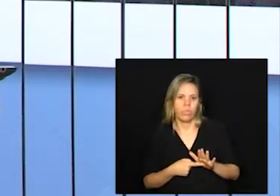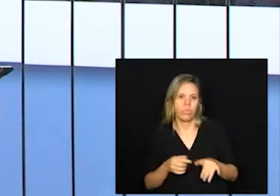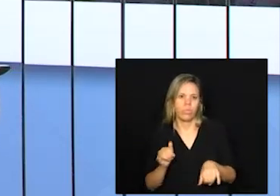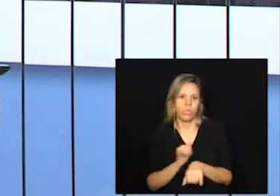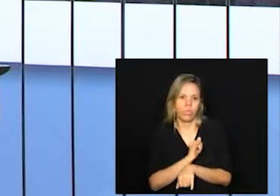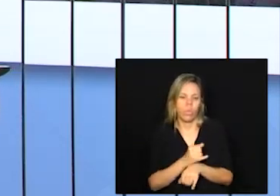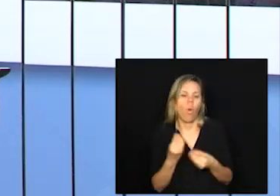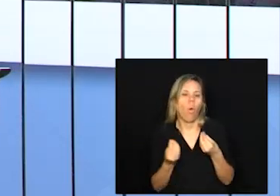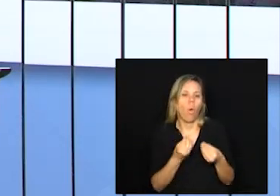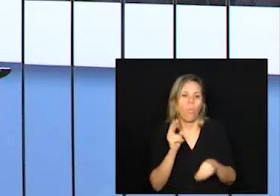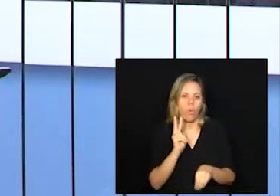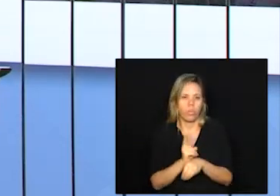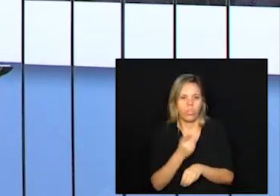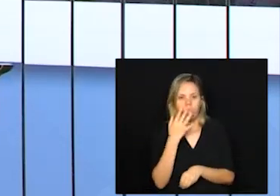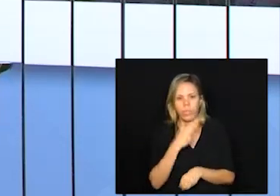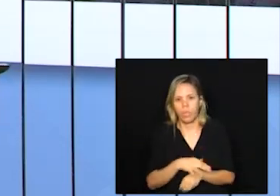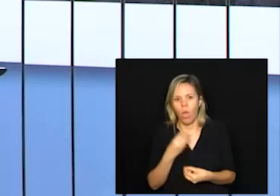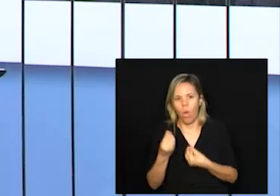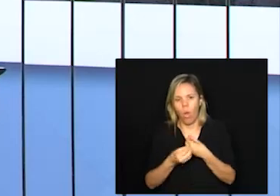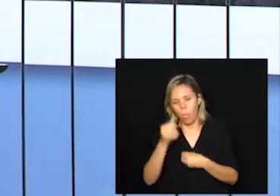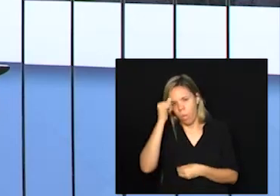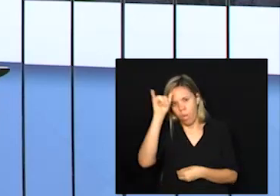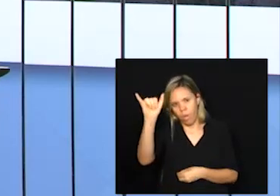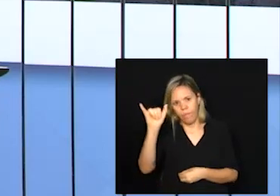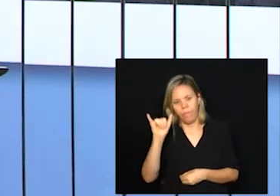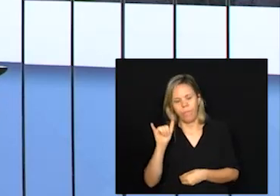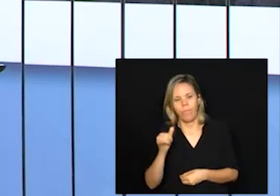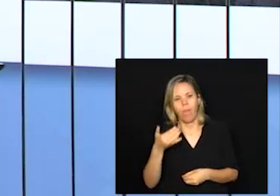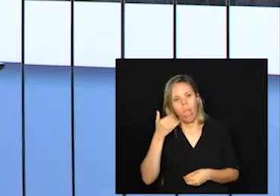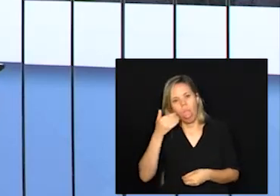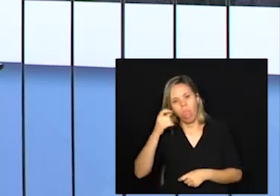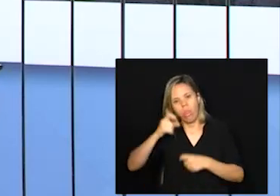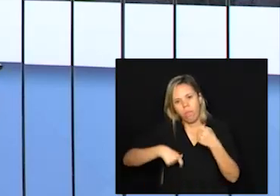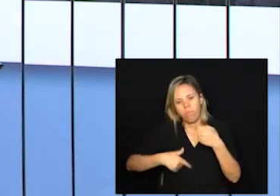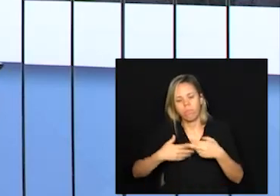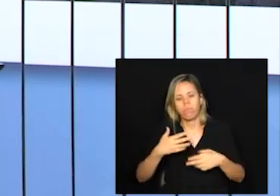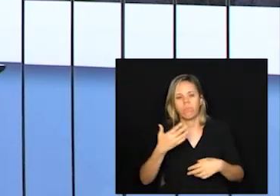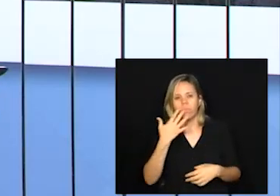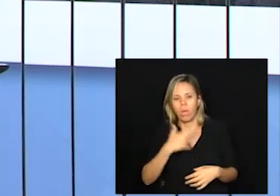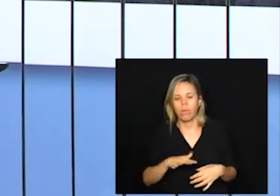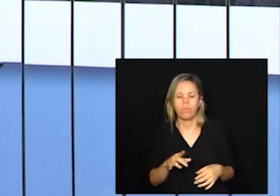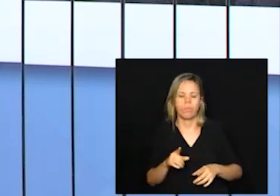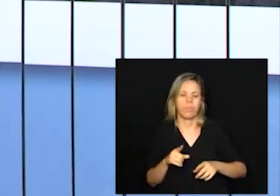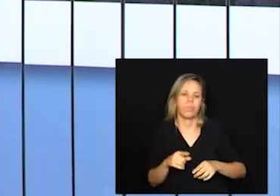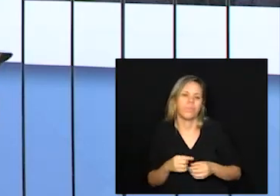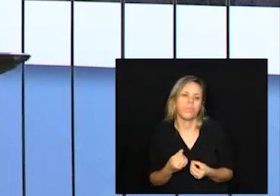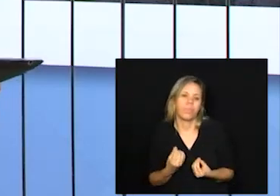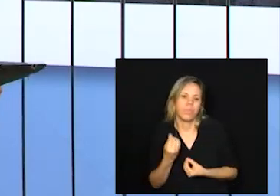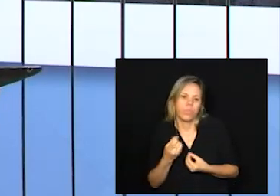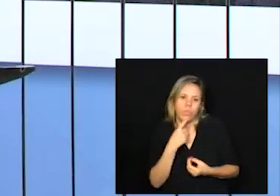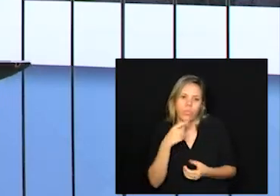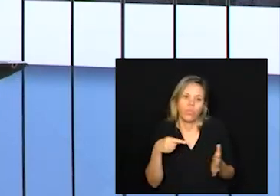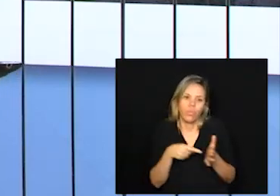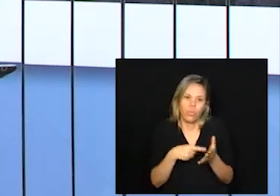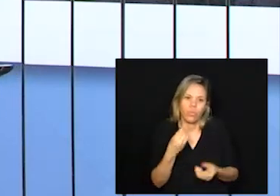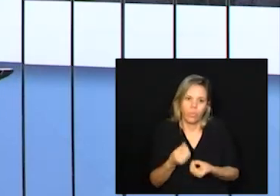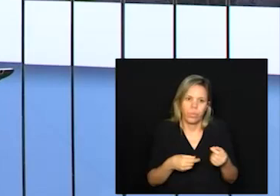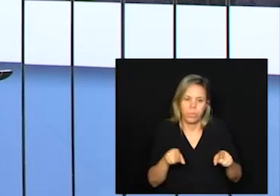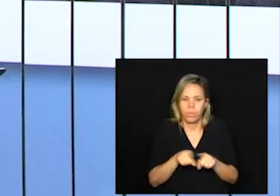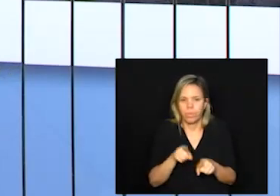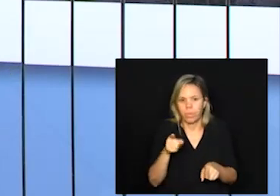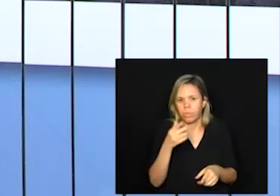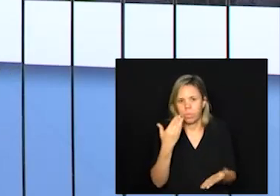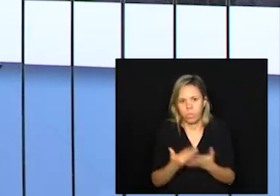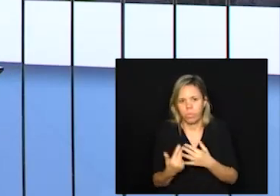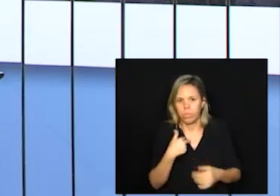como proteger essas crianças, como combater a exploração sexual infantil em Campinas e como denunciar também, você